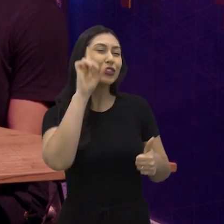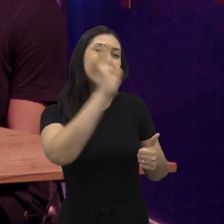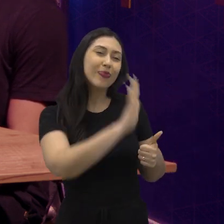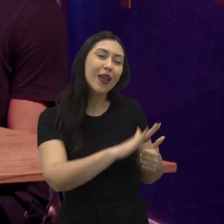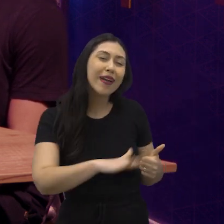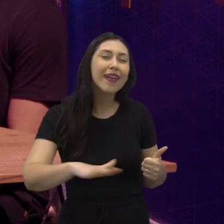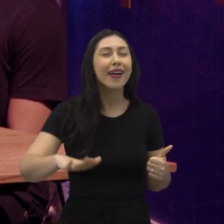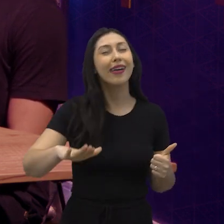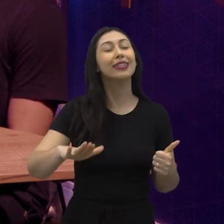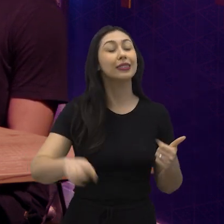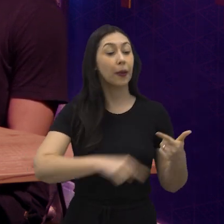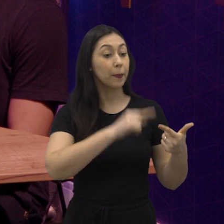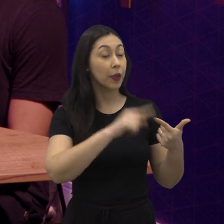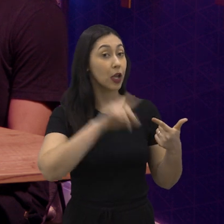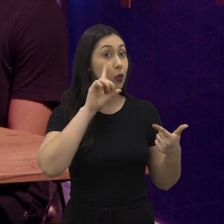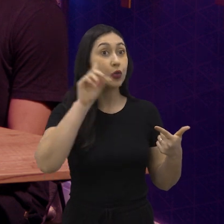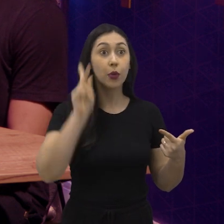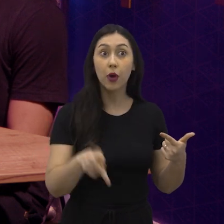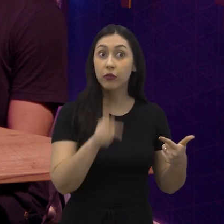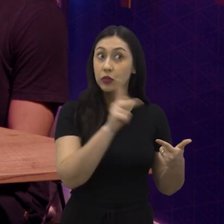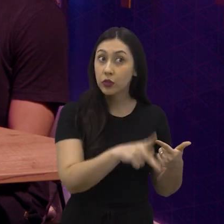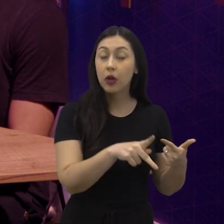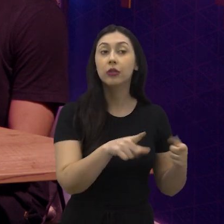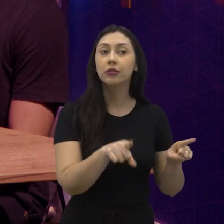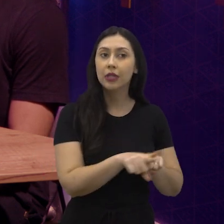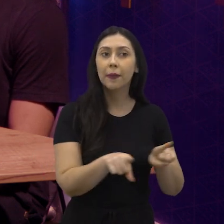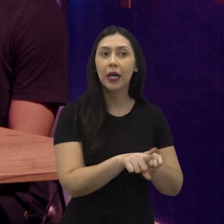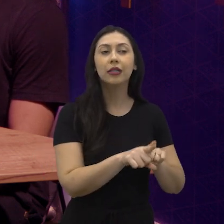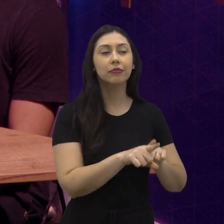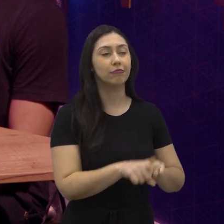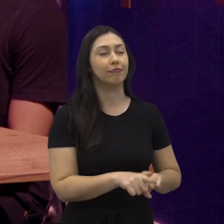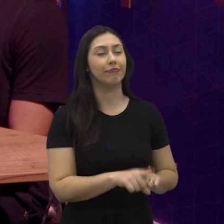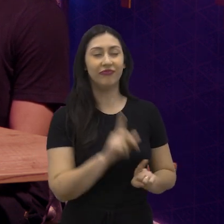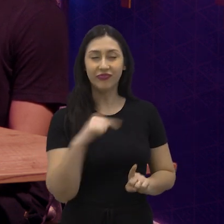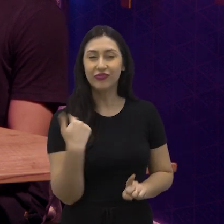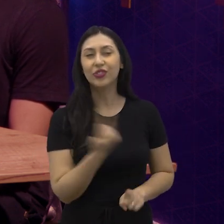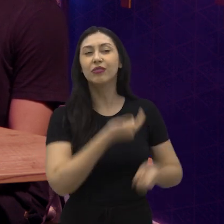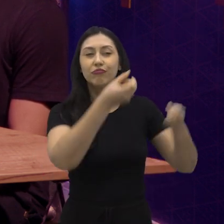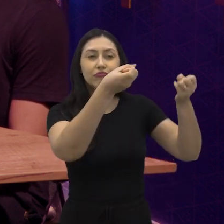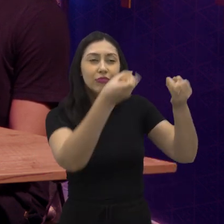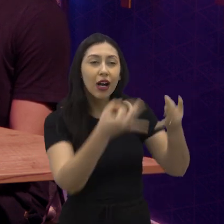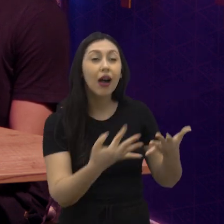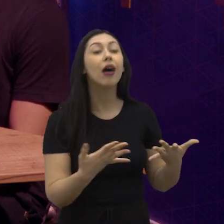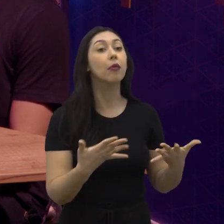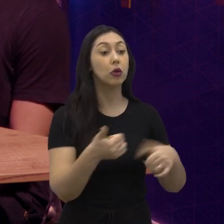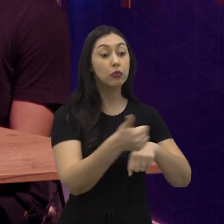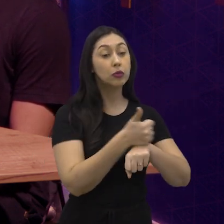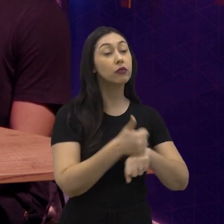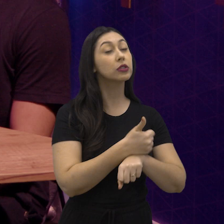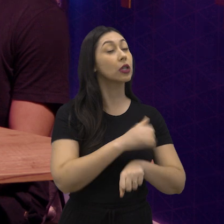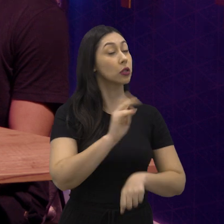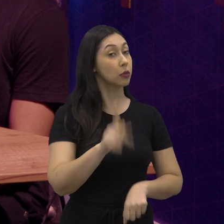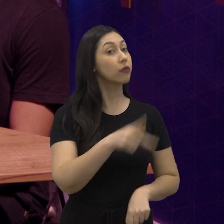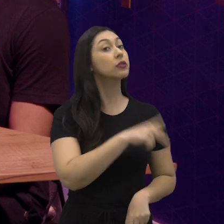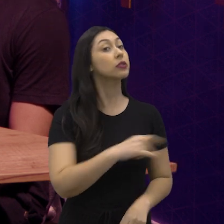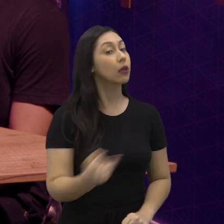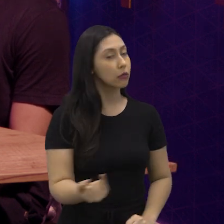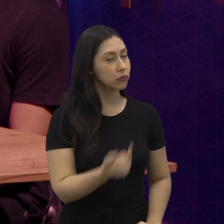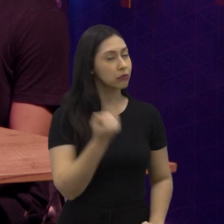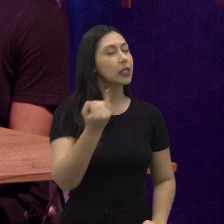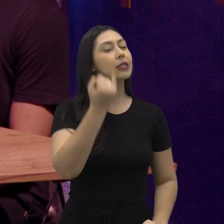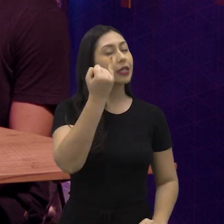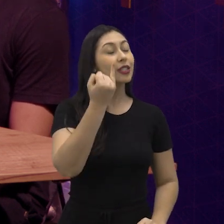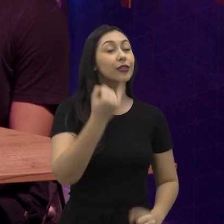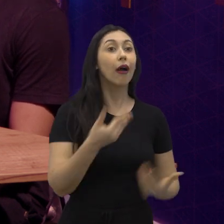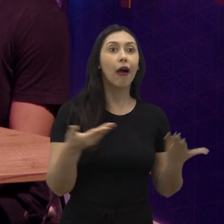a gente falou da infância, no Dia dos Professores, próximo, né, às datas, a gente também falou da importância da profissão exatamente,